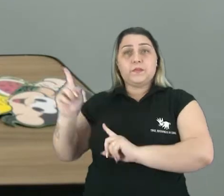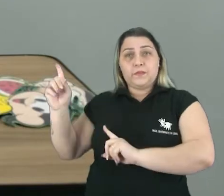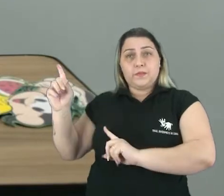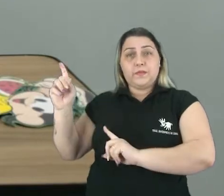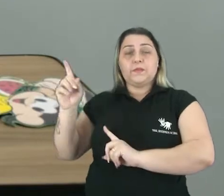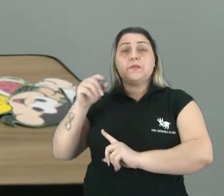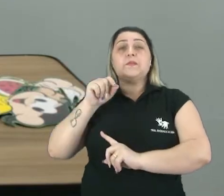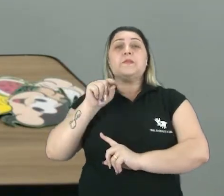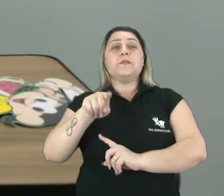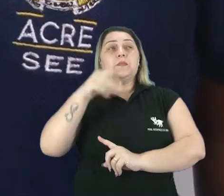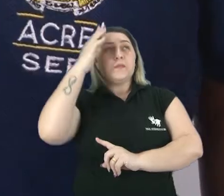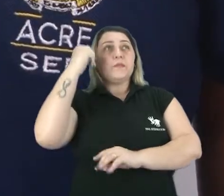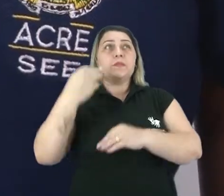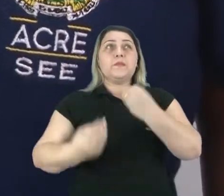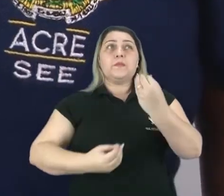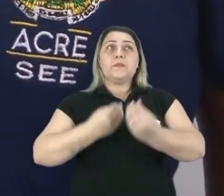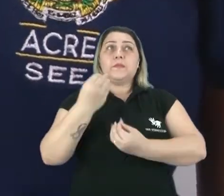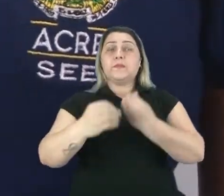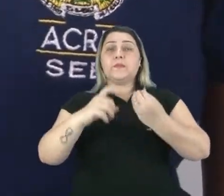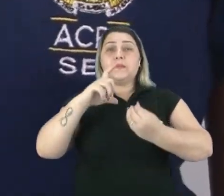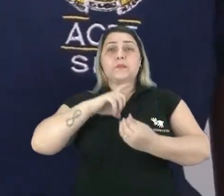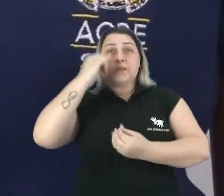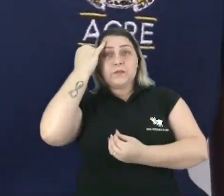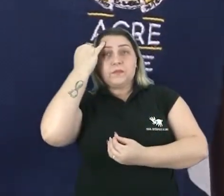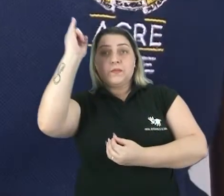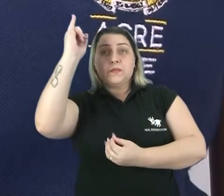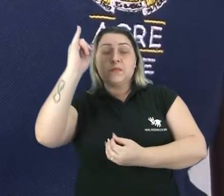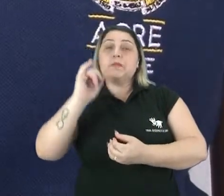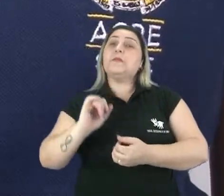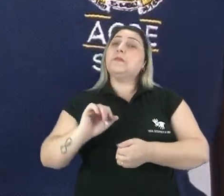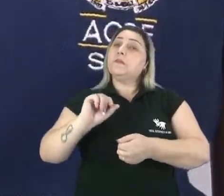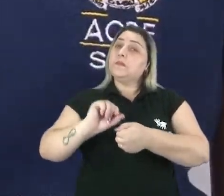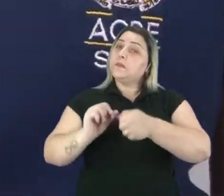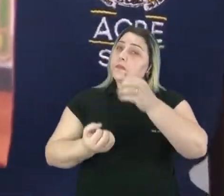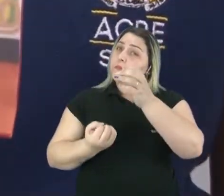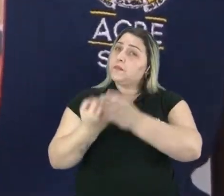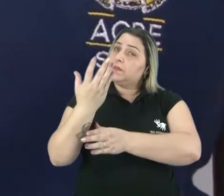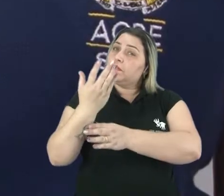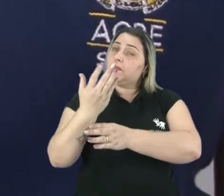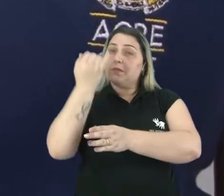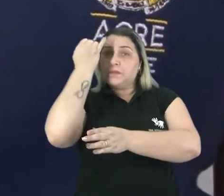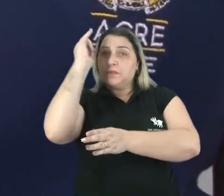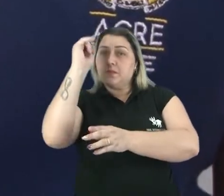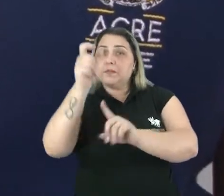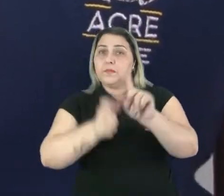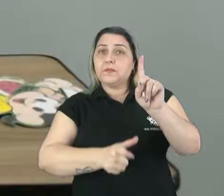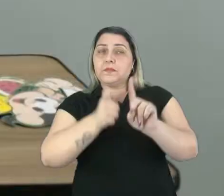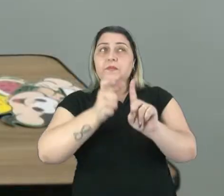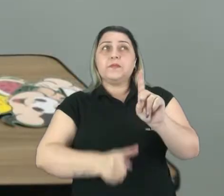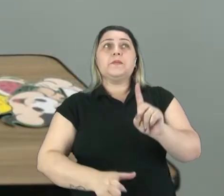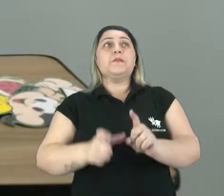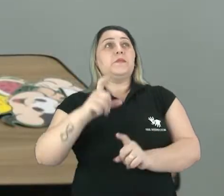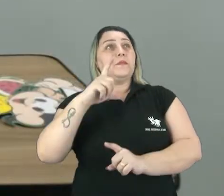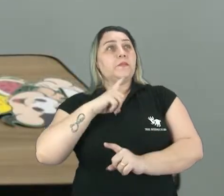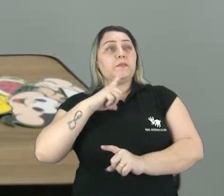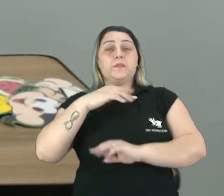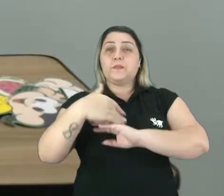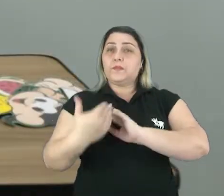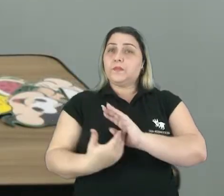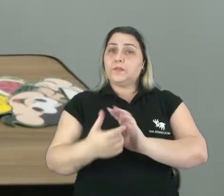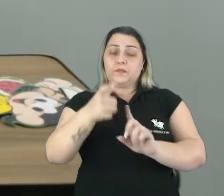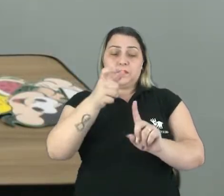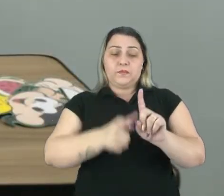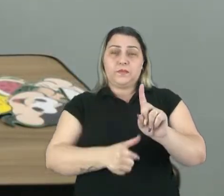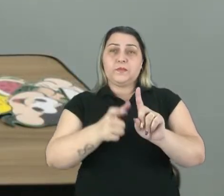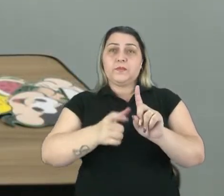E você sabe como foi que ele teve a ideia de criar os personagens? Ele criou